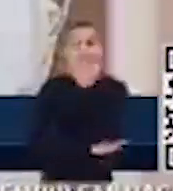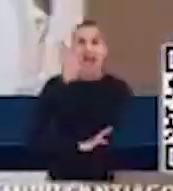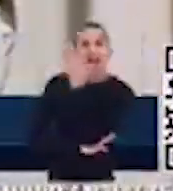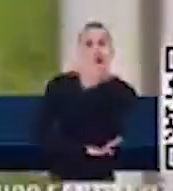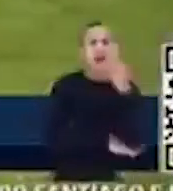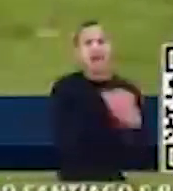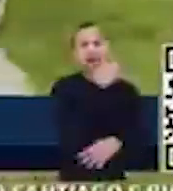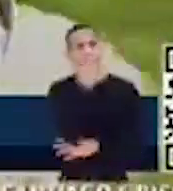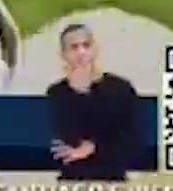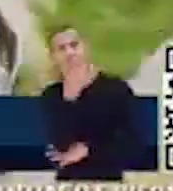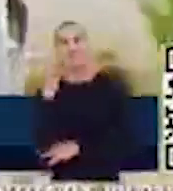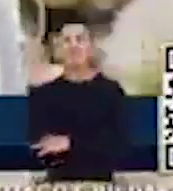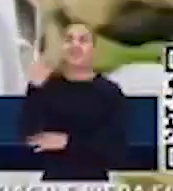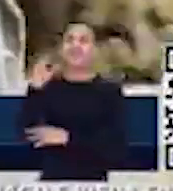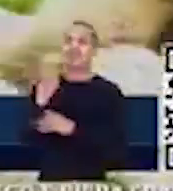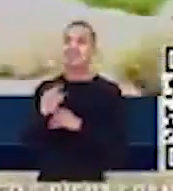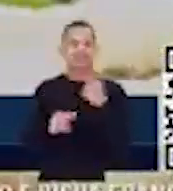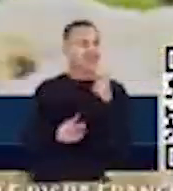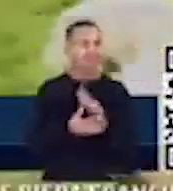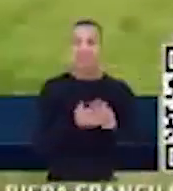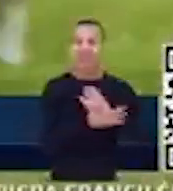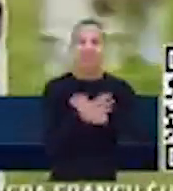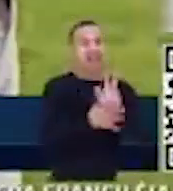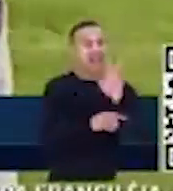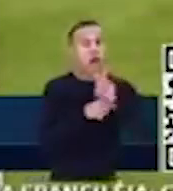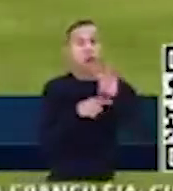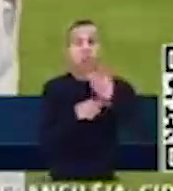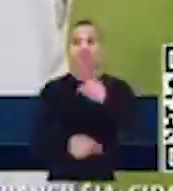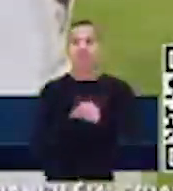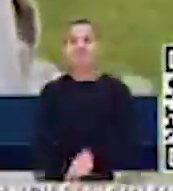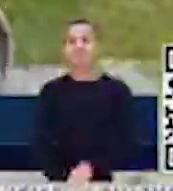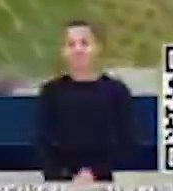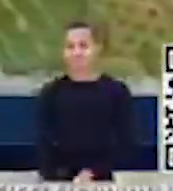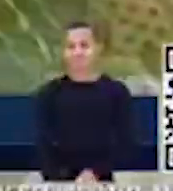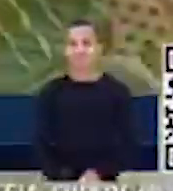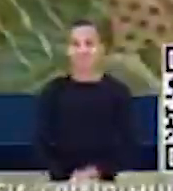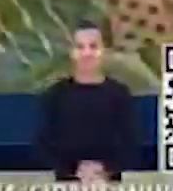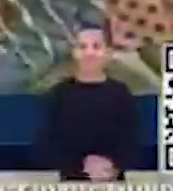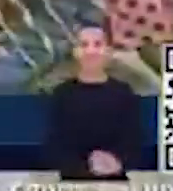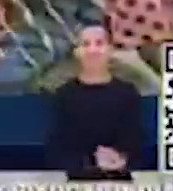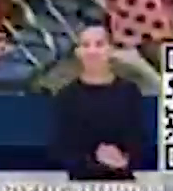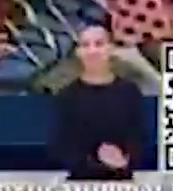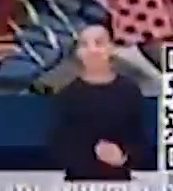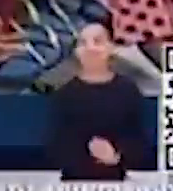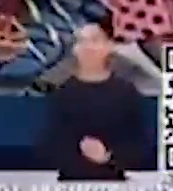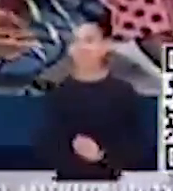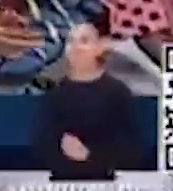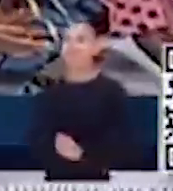jardins sem zelador.